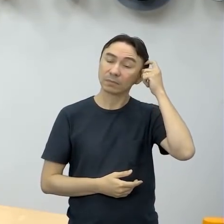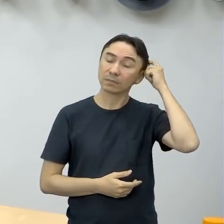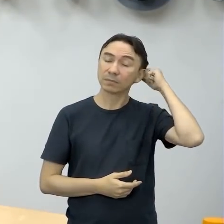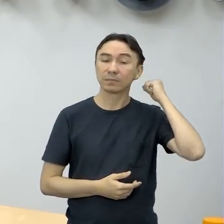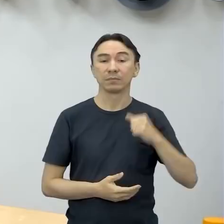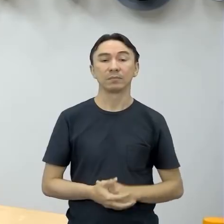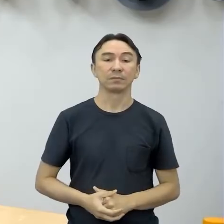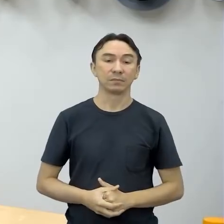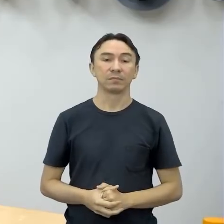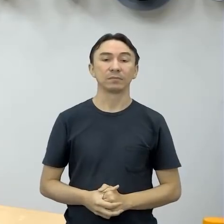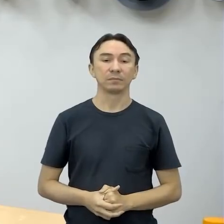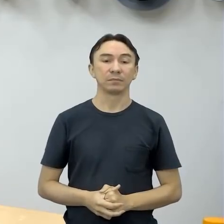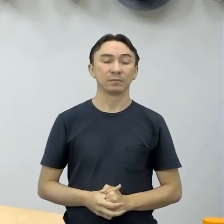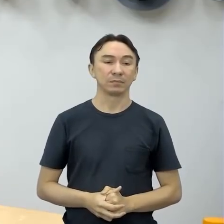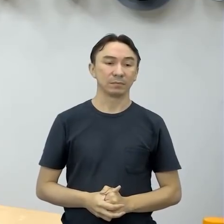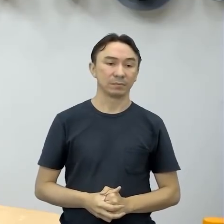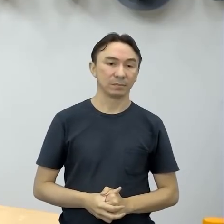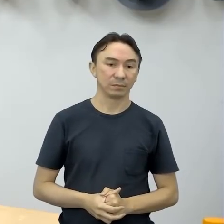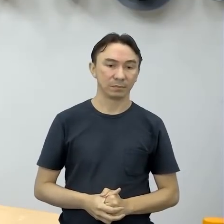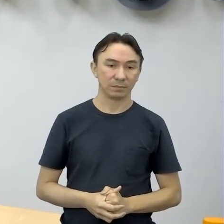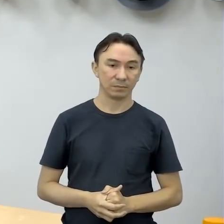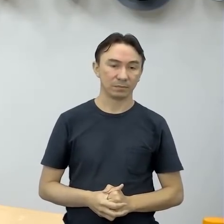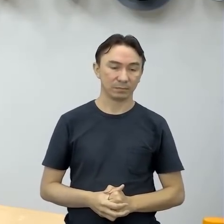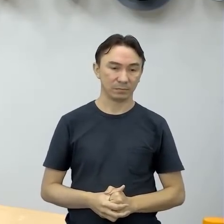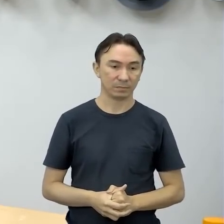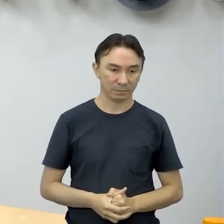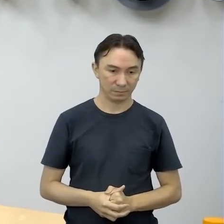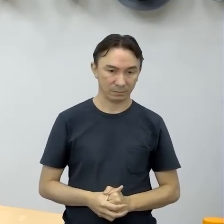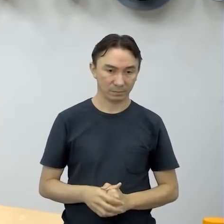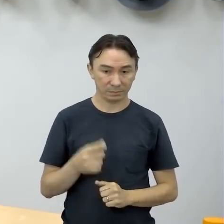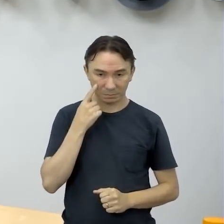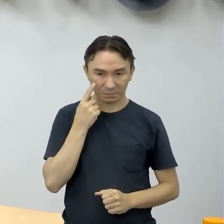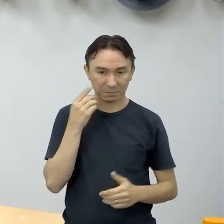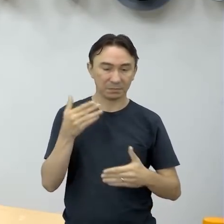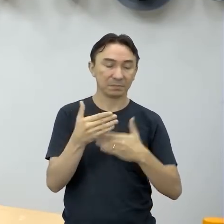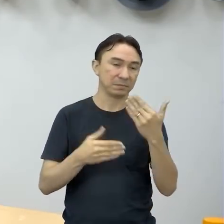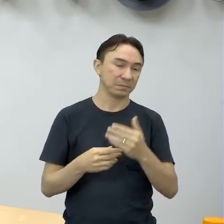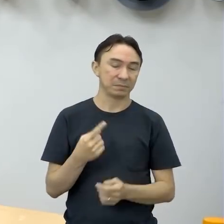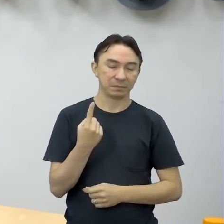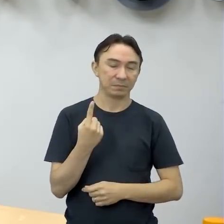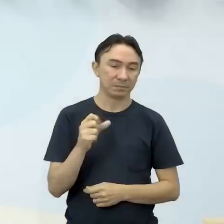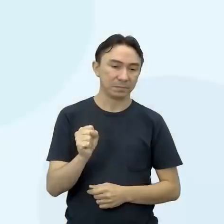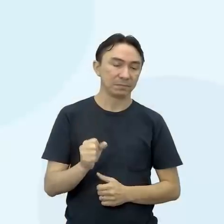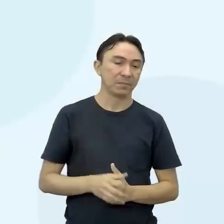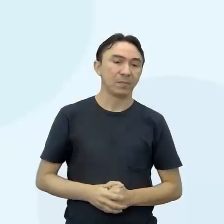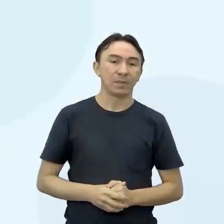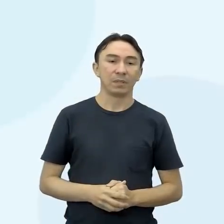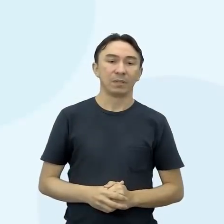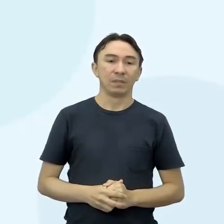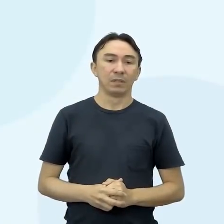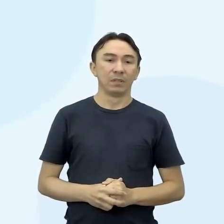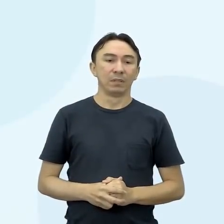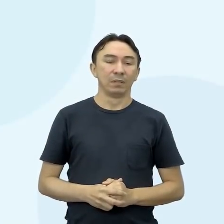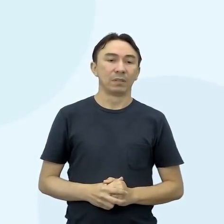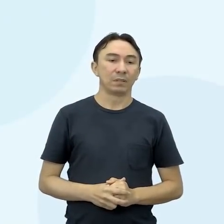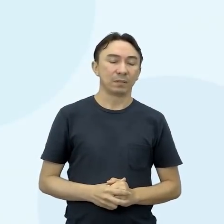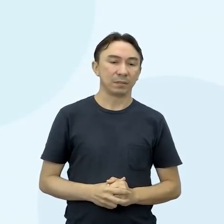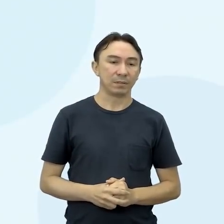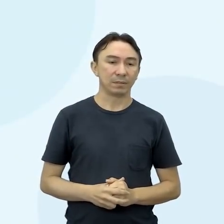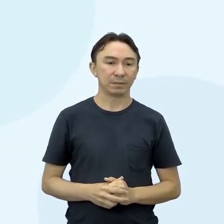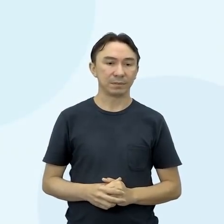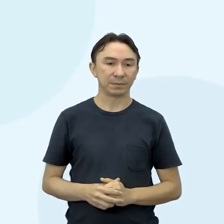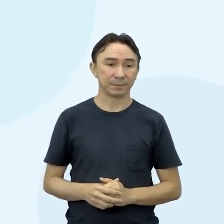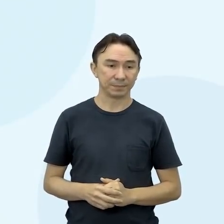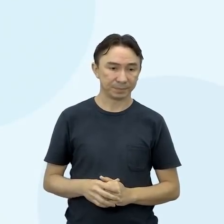apresentação do componente, o slide 18, por gentileza, aí na tela, que é a apresentação do componente. Eu gostaria